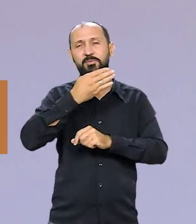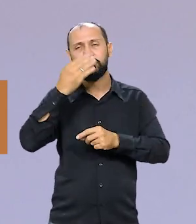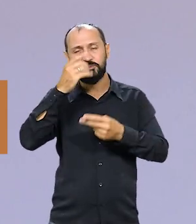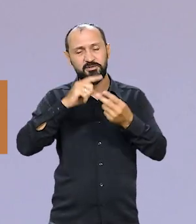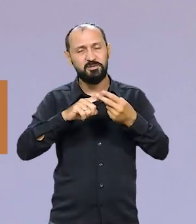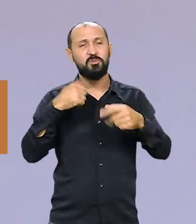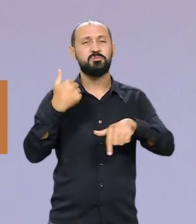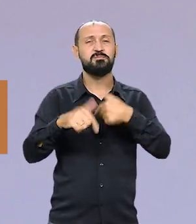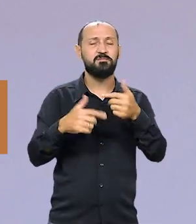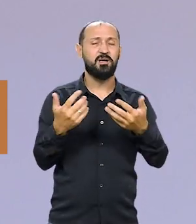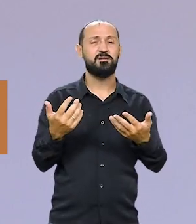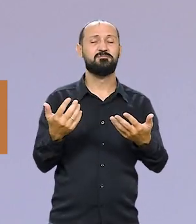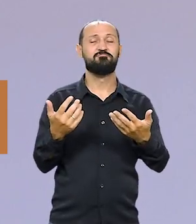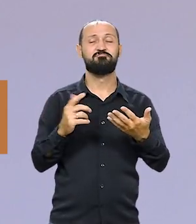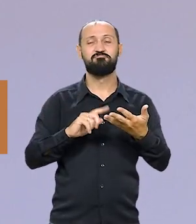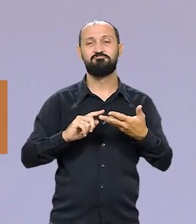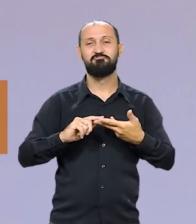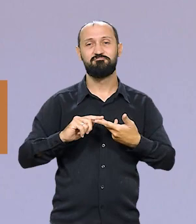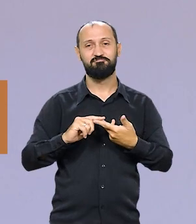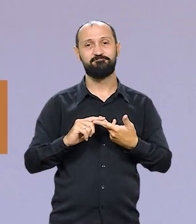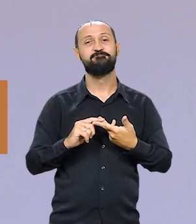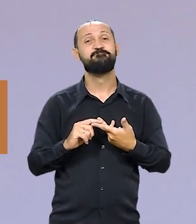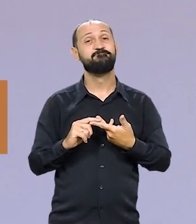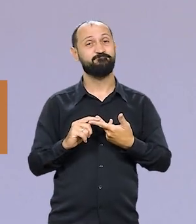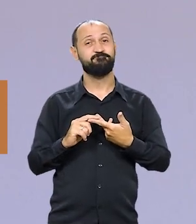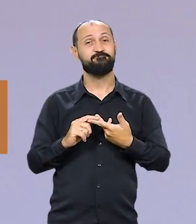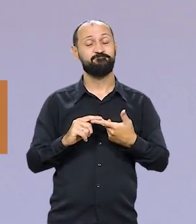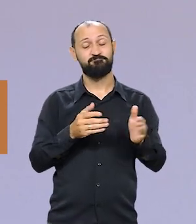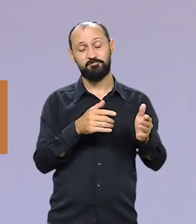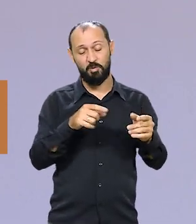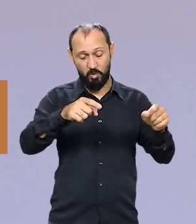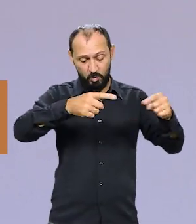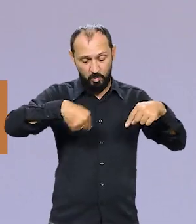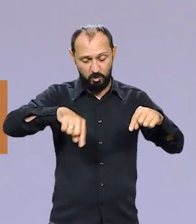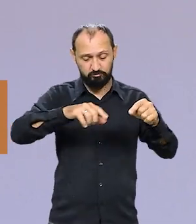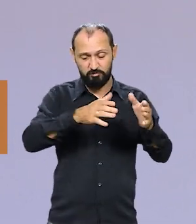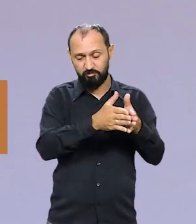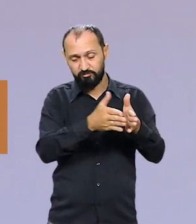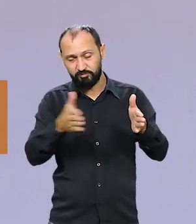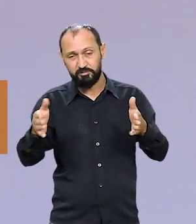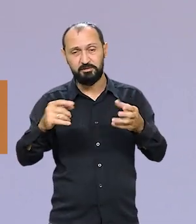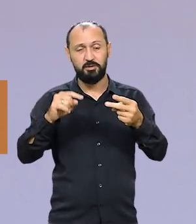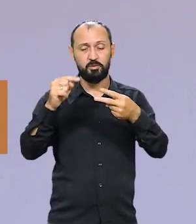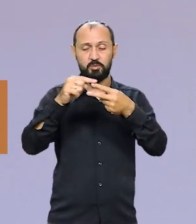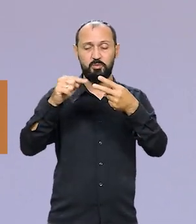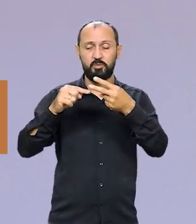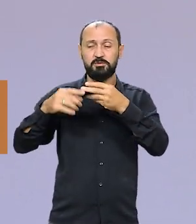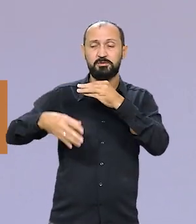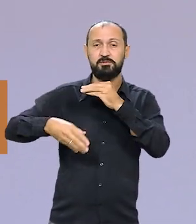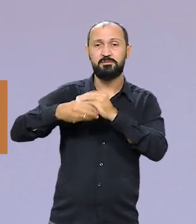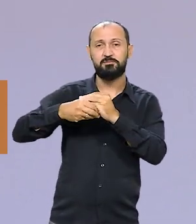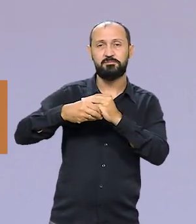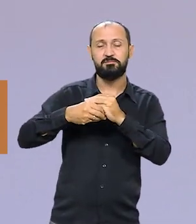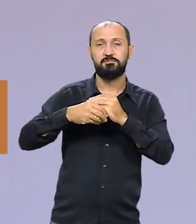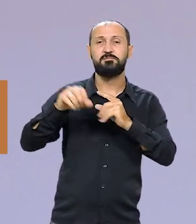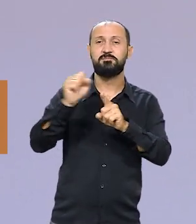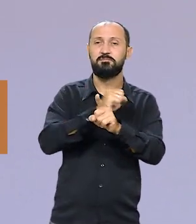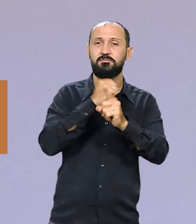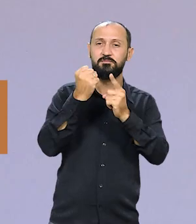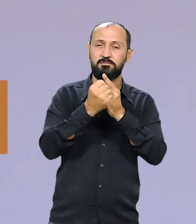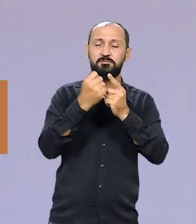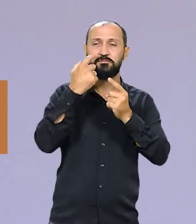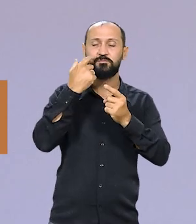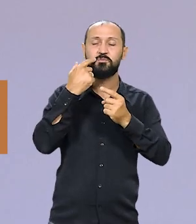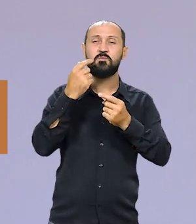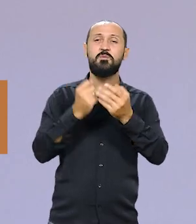prostituição, né? Neste universo, você põe 2 fatores a mais. Uma sociedade de